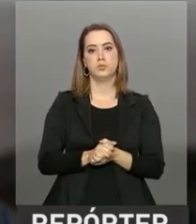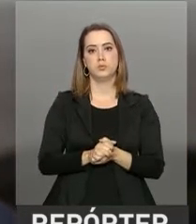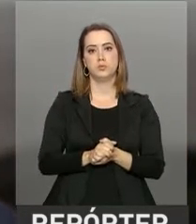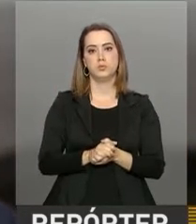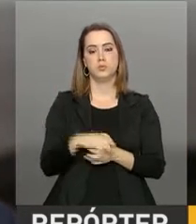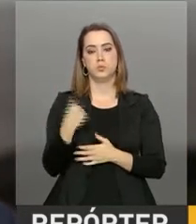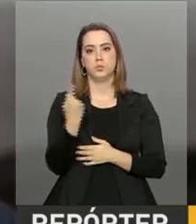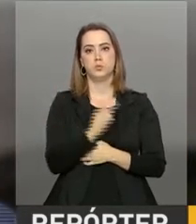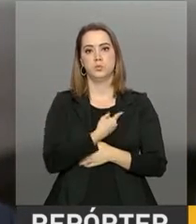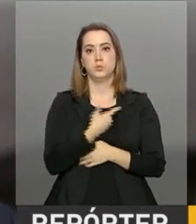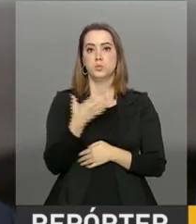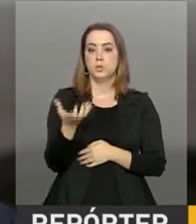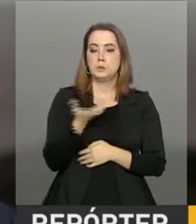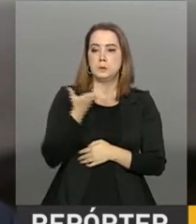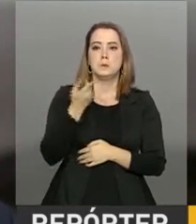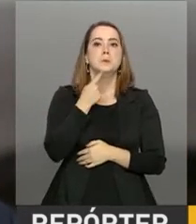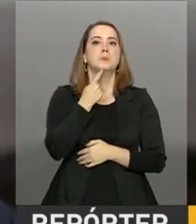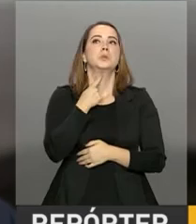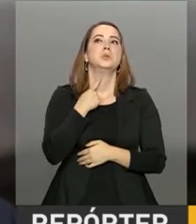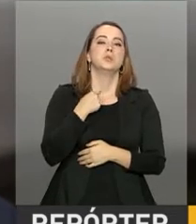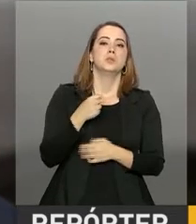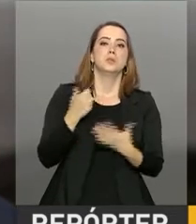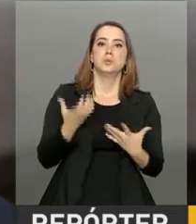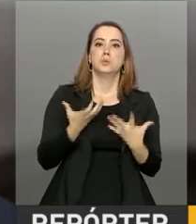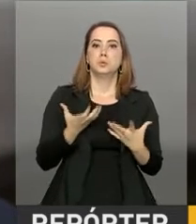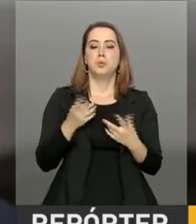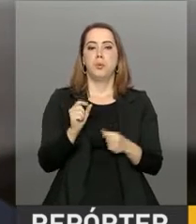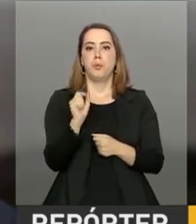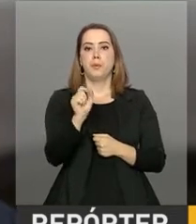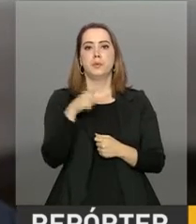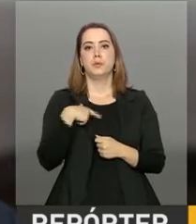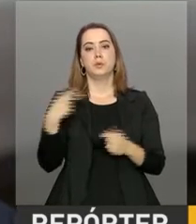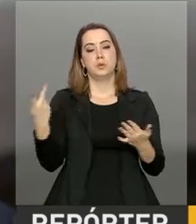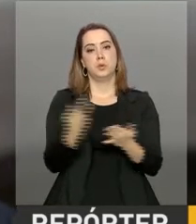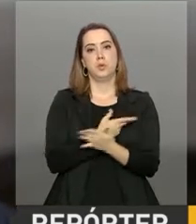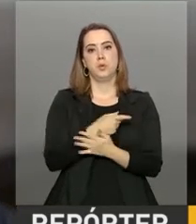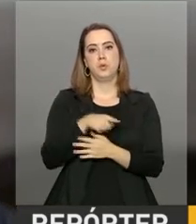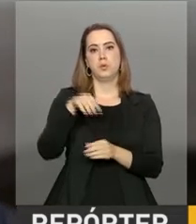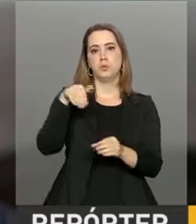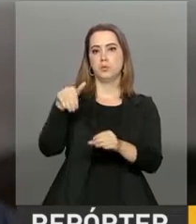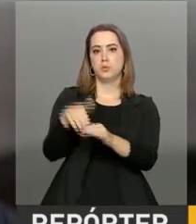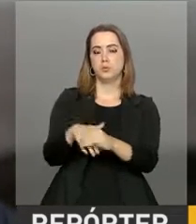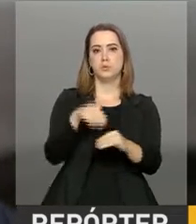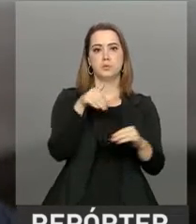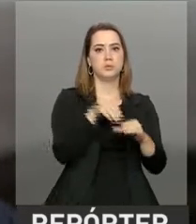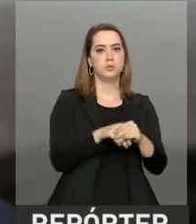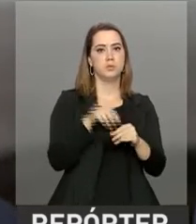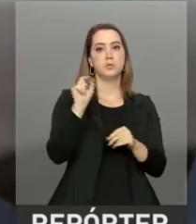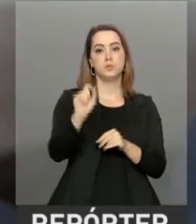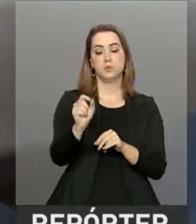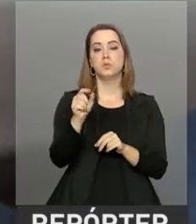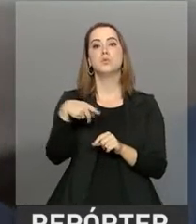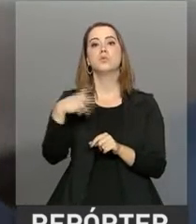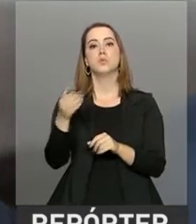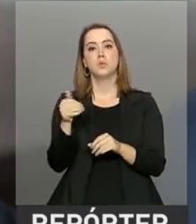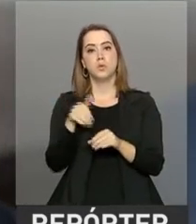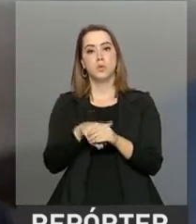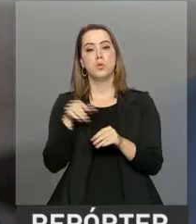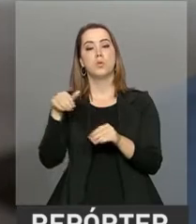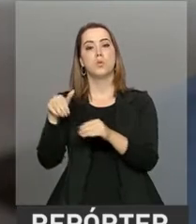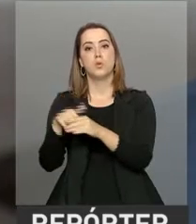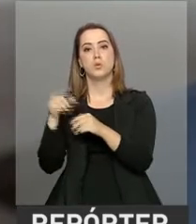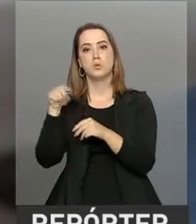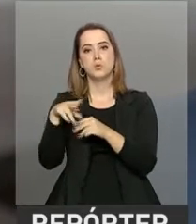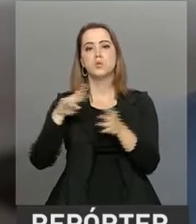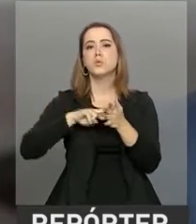Desejamos ardentemente que seja realizado o referendo revocatório na Venezuela, que representa nada mais,